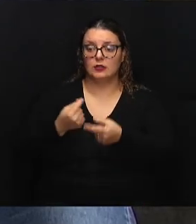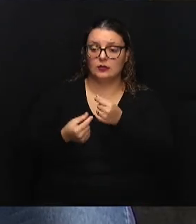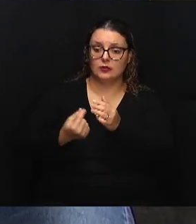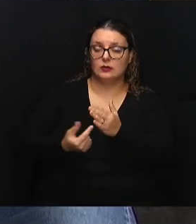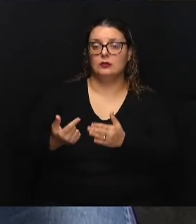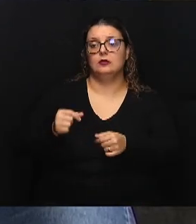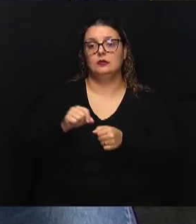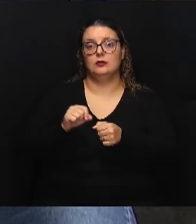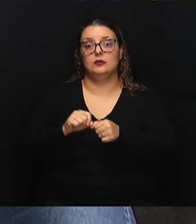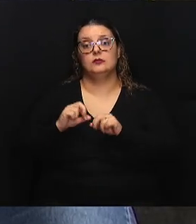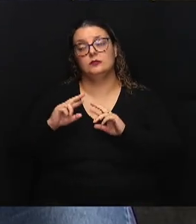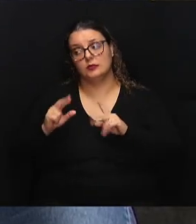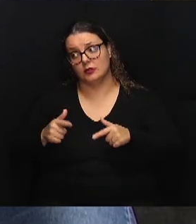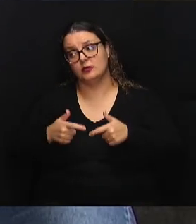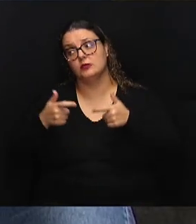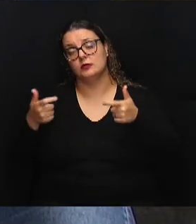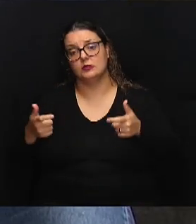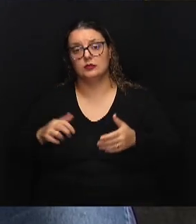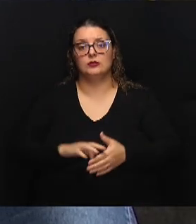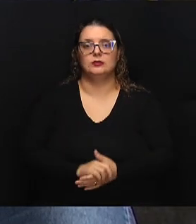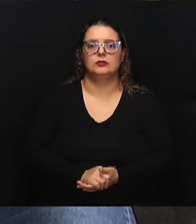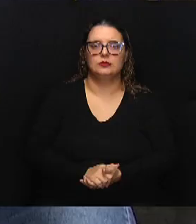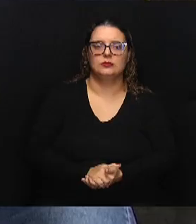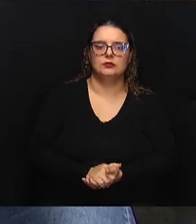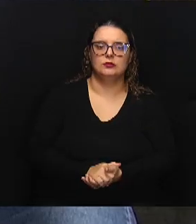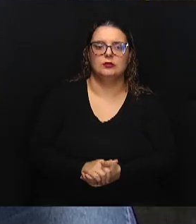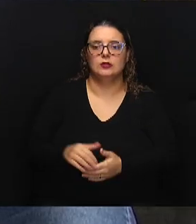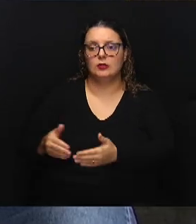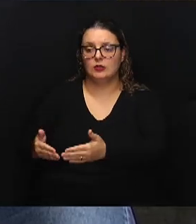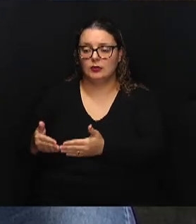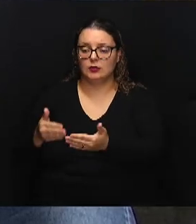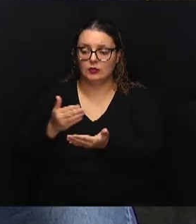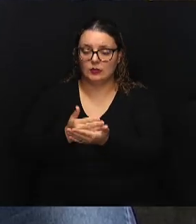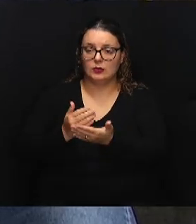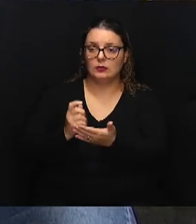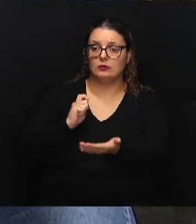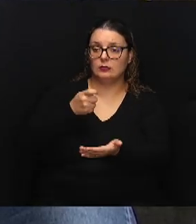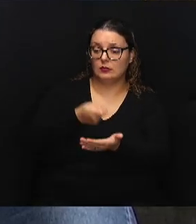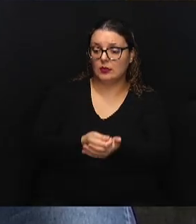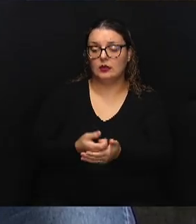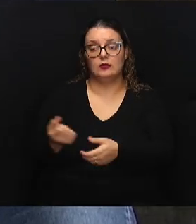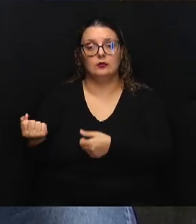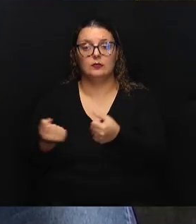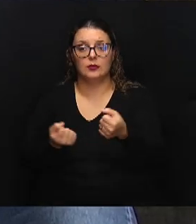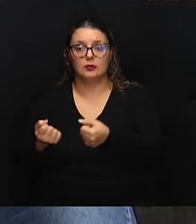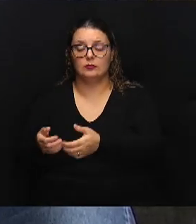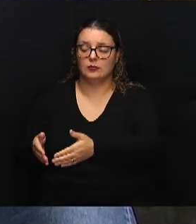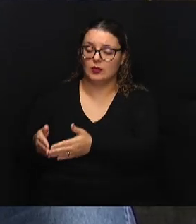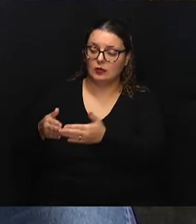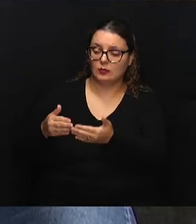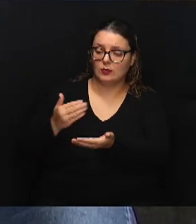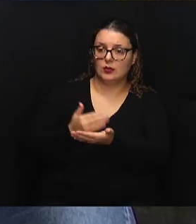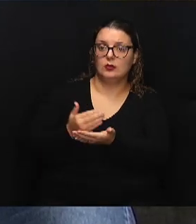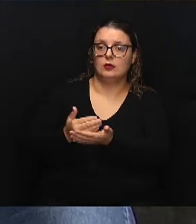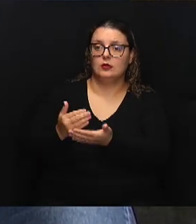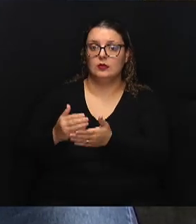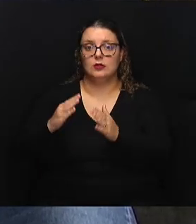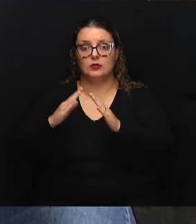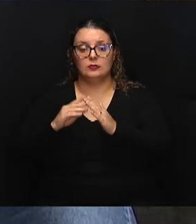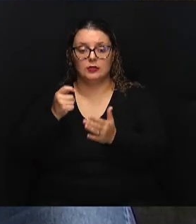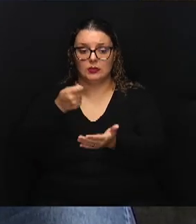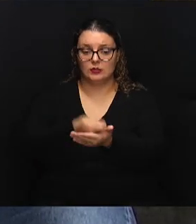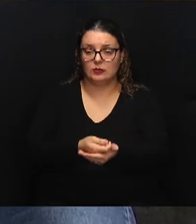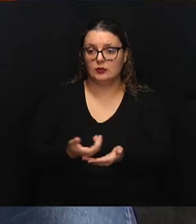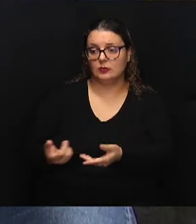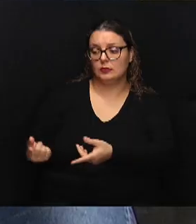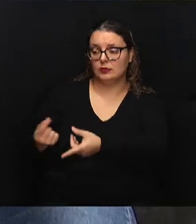está fazendo uma diferença muito grande, né? O empréstimo para aquisição de um carro, o empréstimo para aquisição de uma casa, um